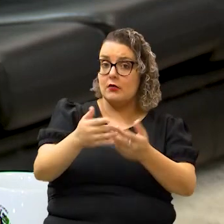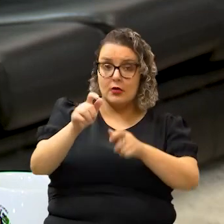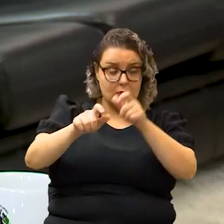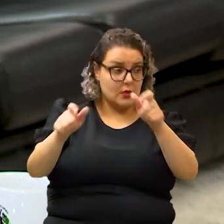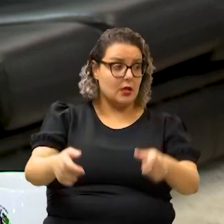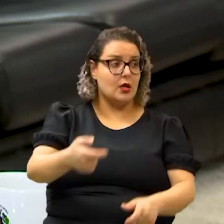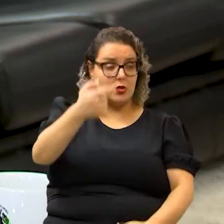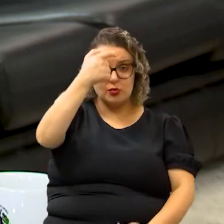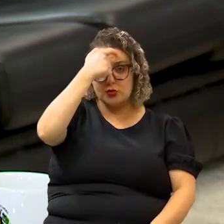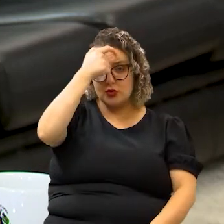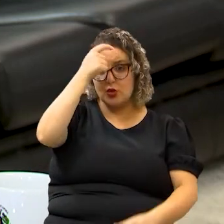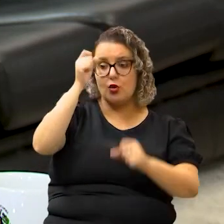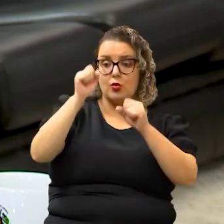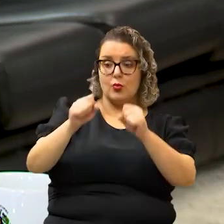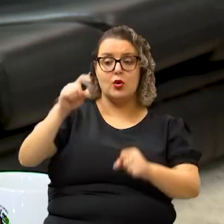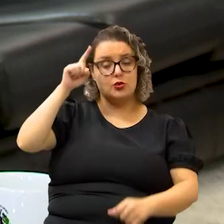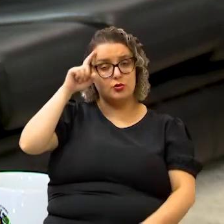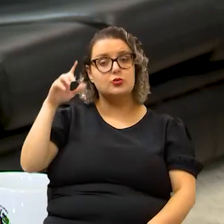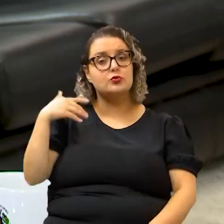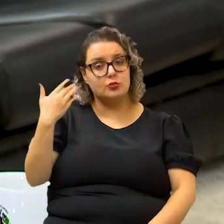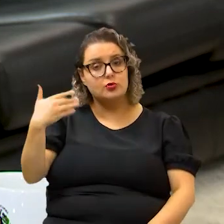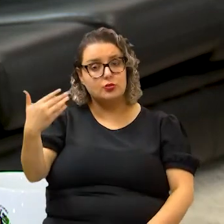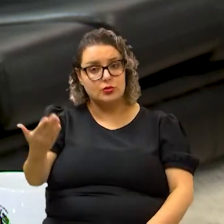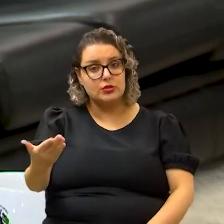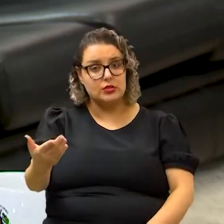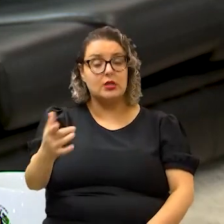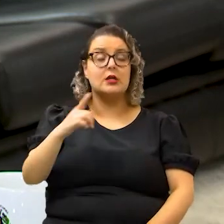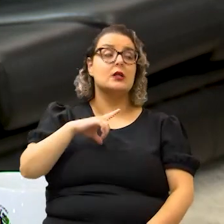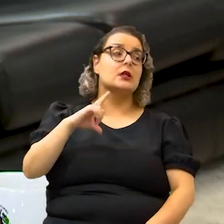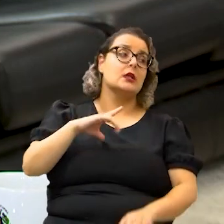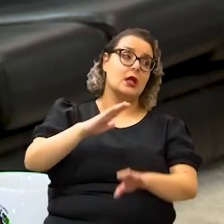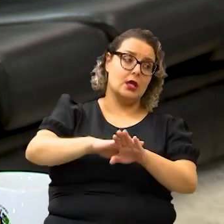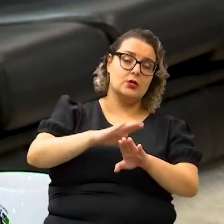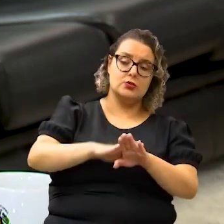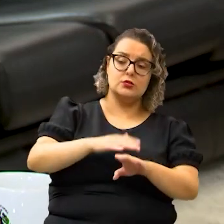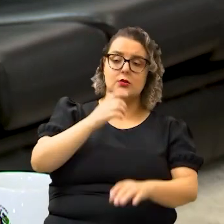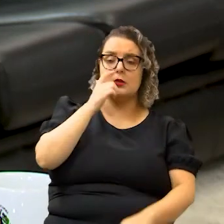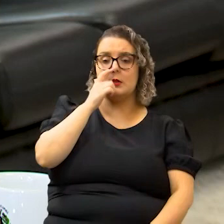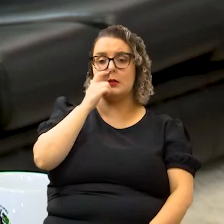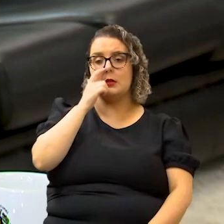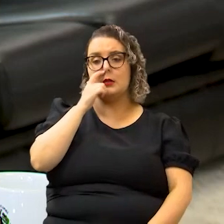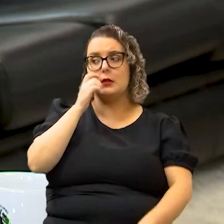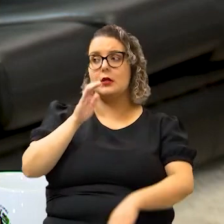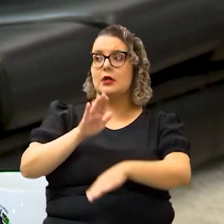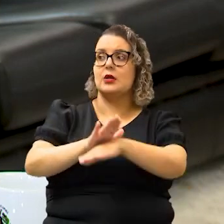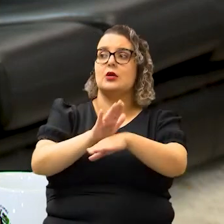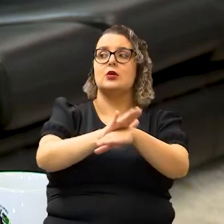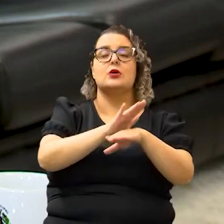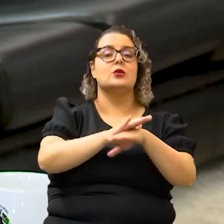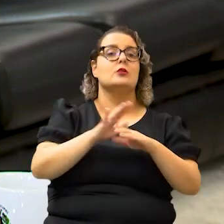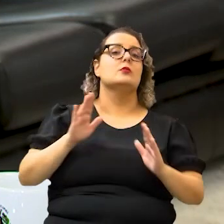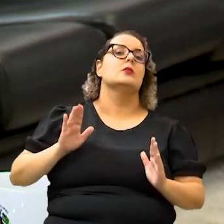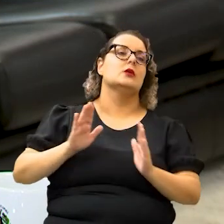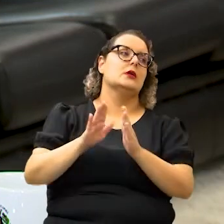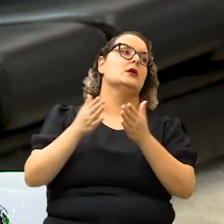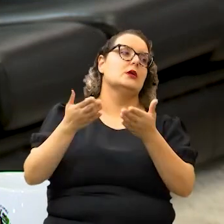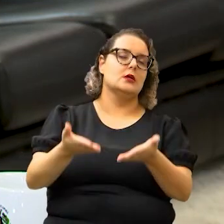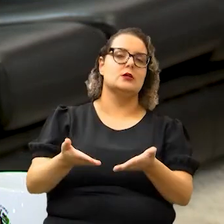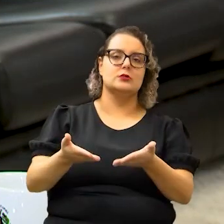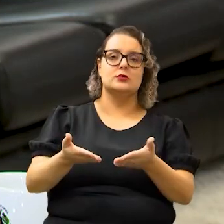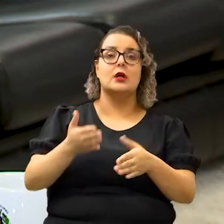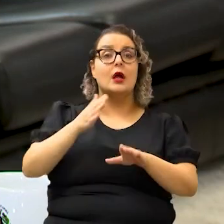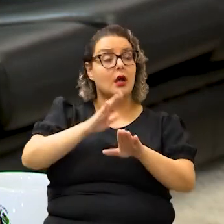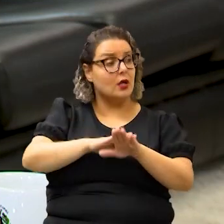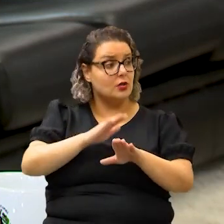levar para o indivíduo a consciência de que ele pode, no seu dia a dia, ter atitudes que contribuam para